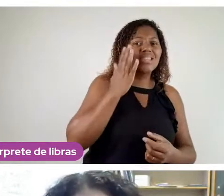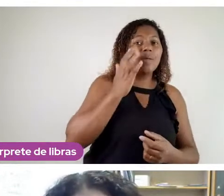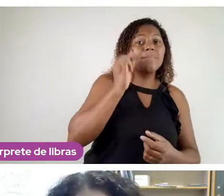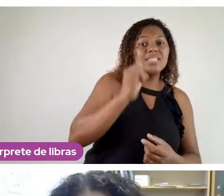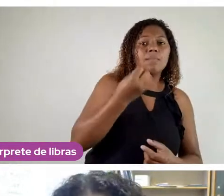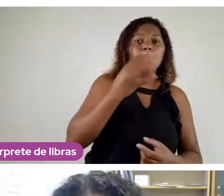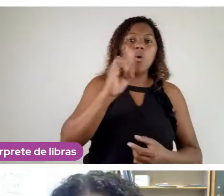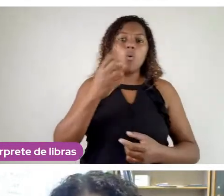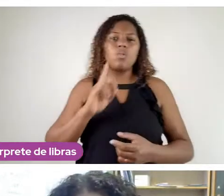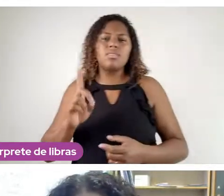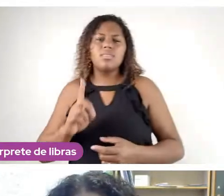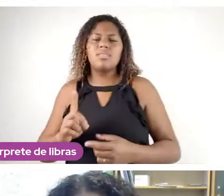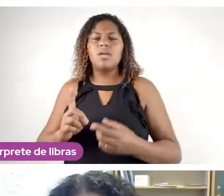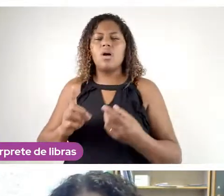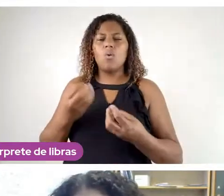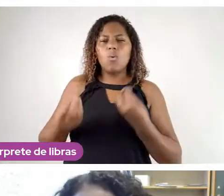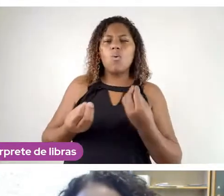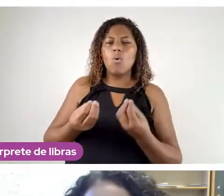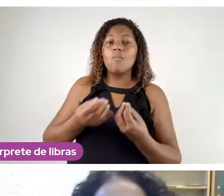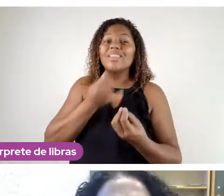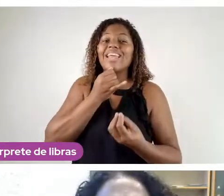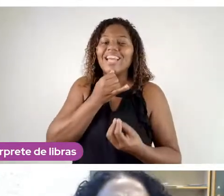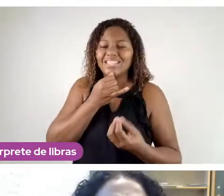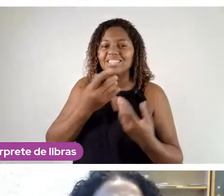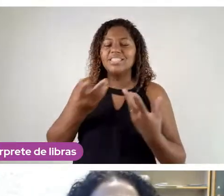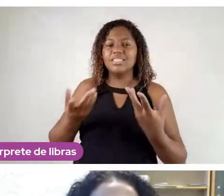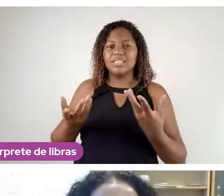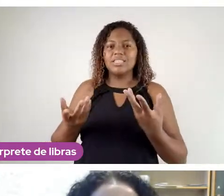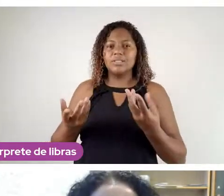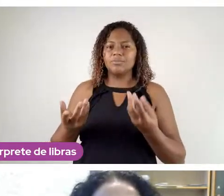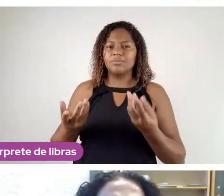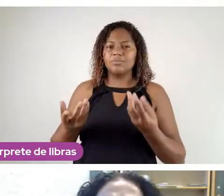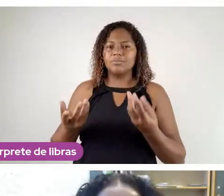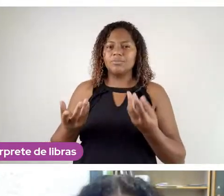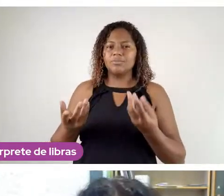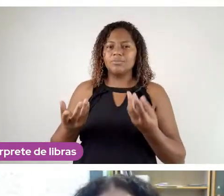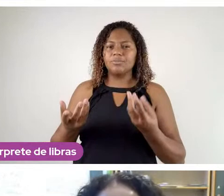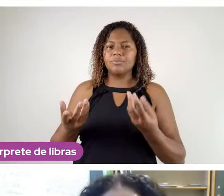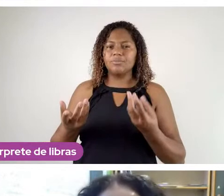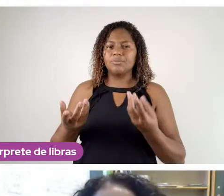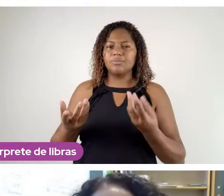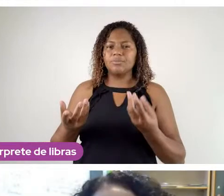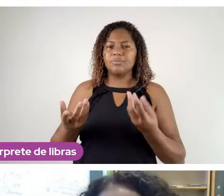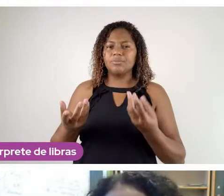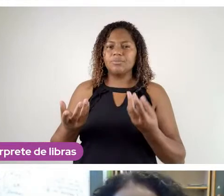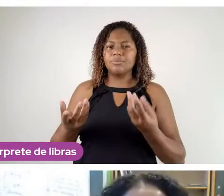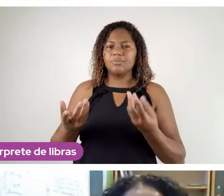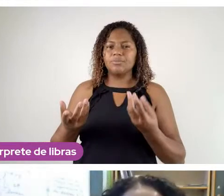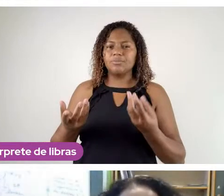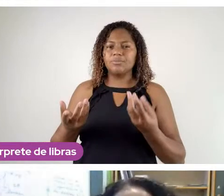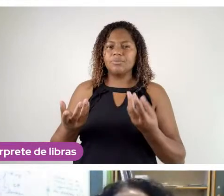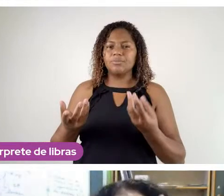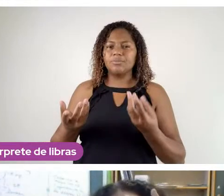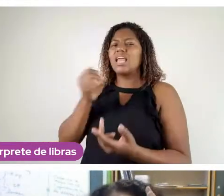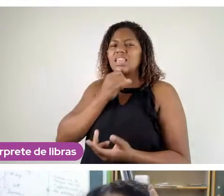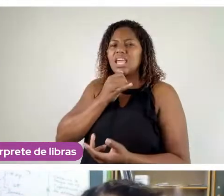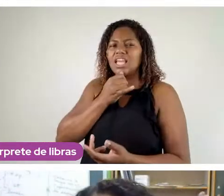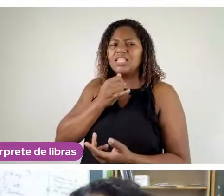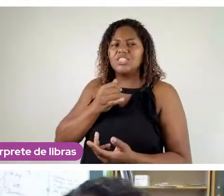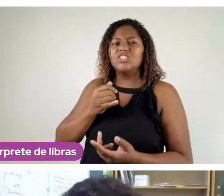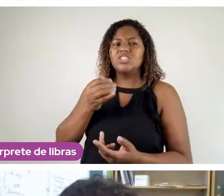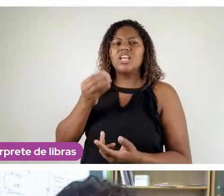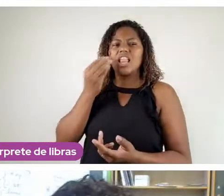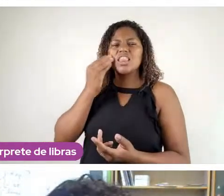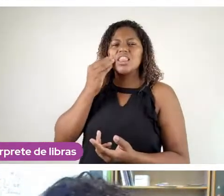faz um Não. estudo que você para ver se Ah, igual fase 1, fase fizeram com as 2, vacinas, essas sim. Sim, coisas. fase 1, fase 2 de Gente, meu teste, português sim.